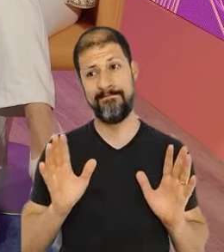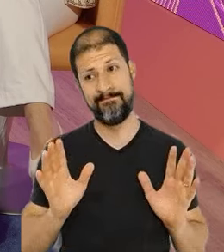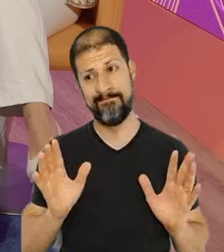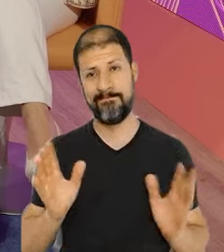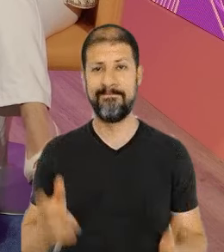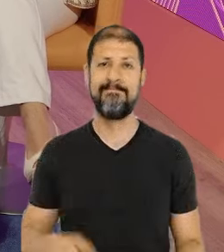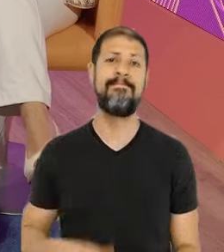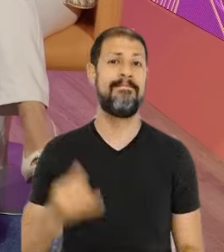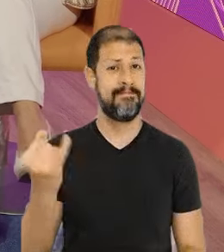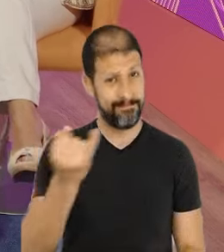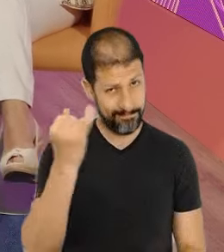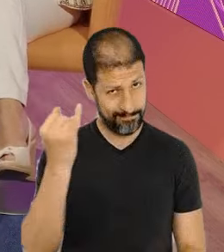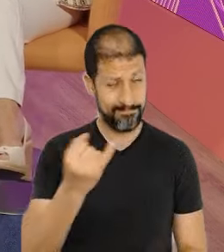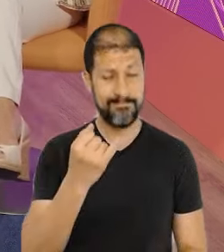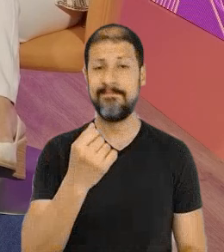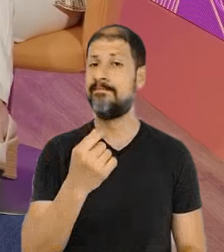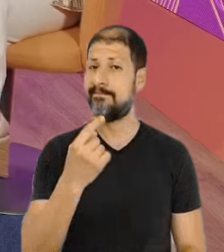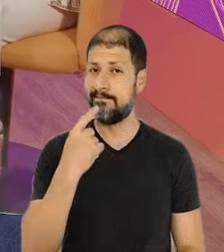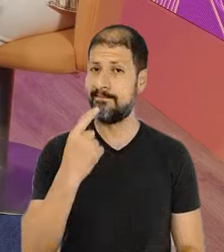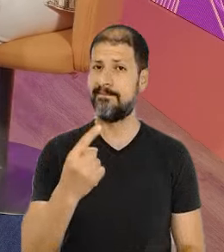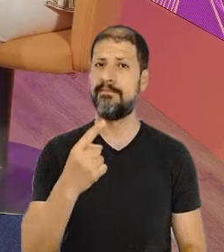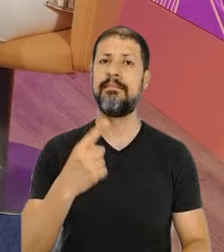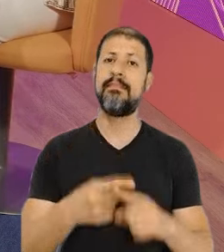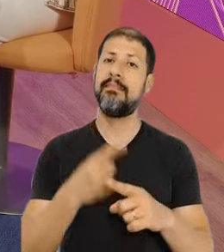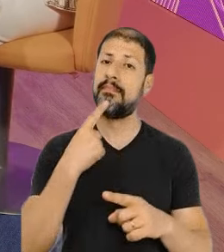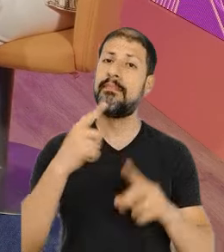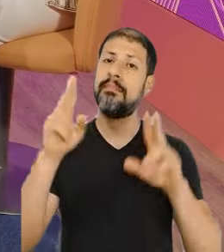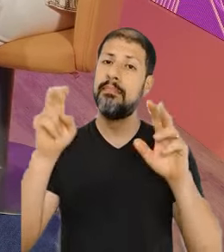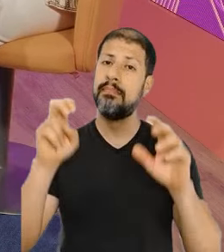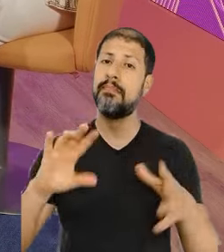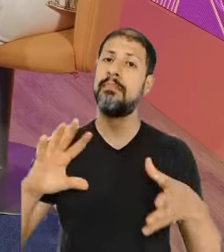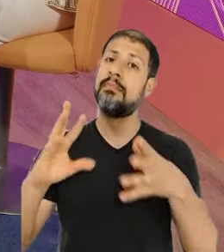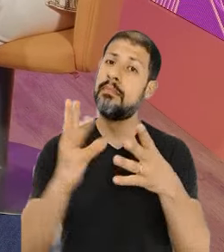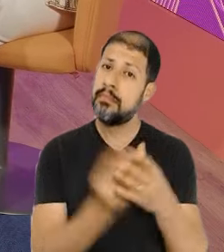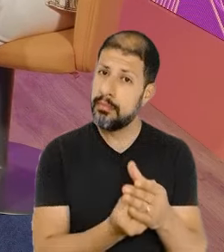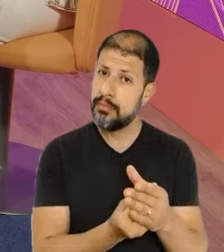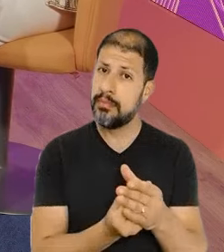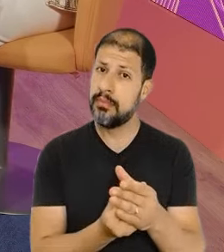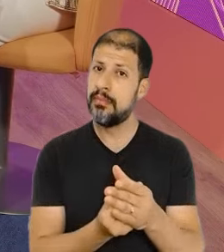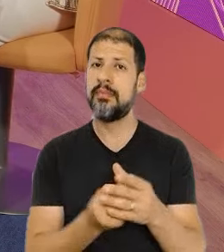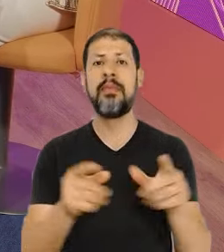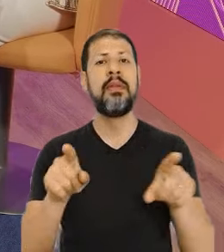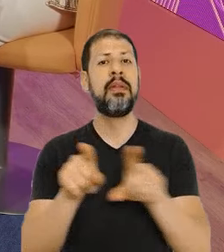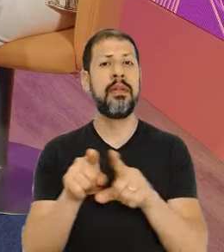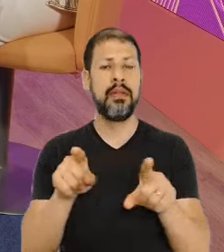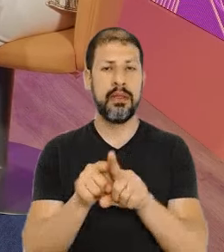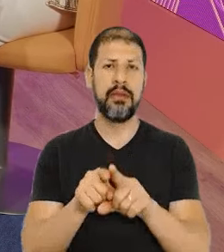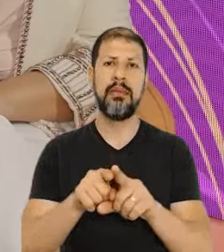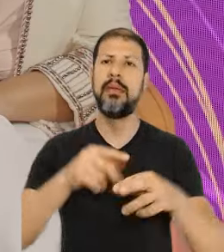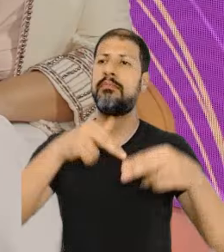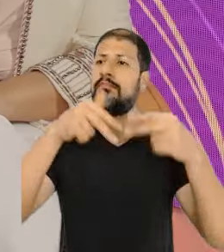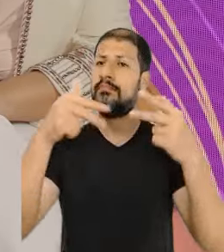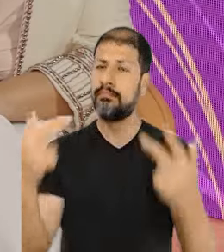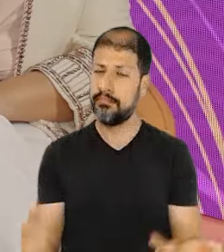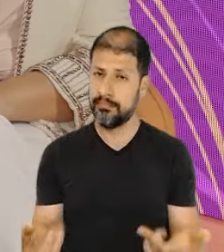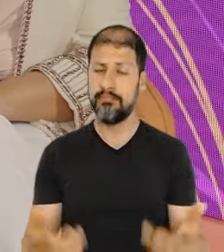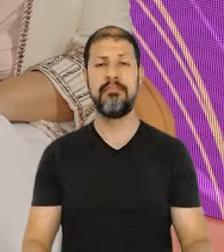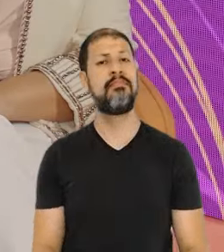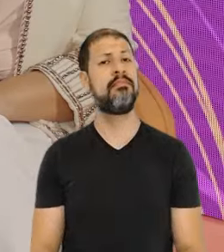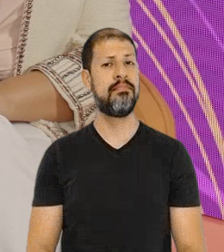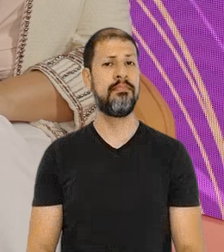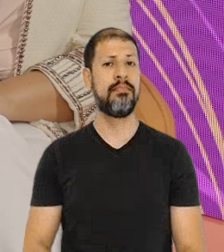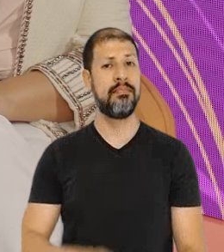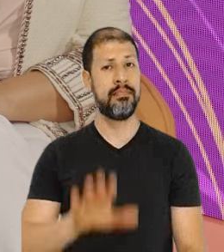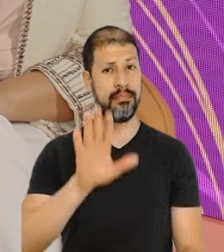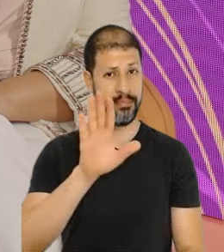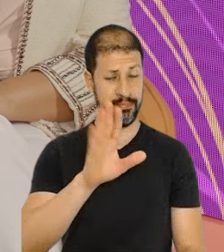importante porque a gente fala muito sobre inclusão eh sobre inclusão diversidade